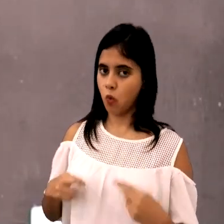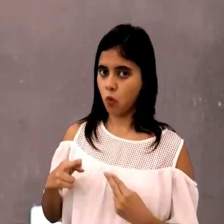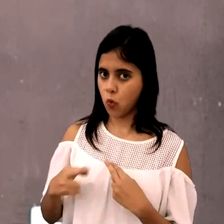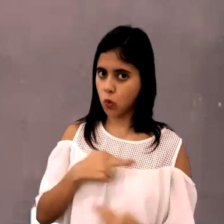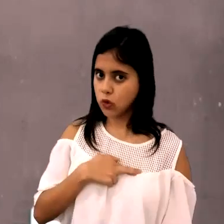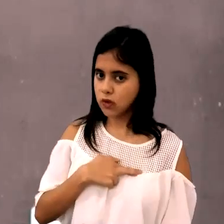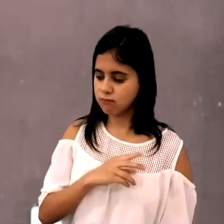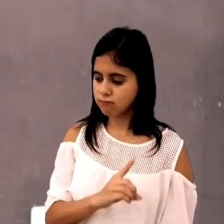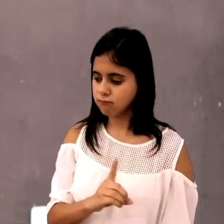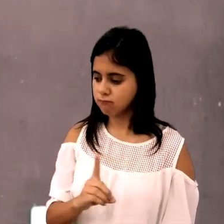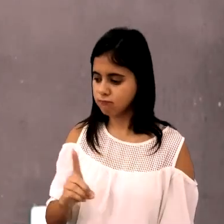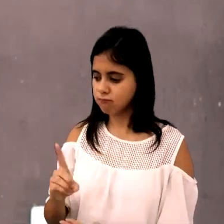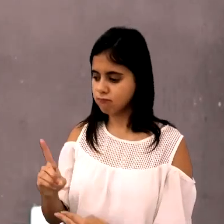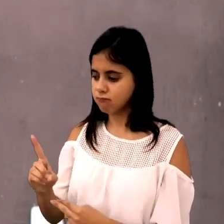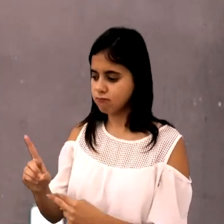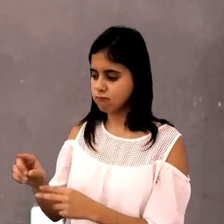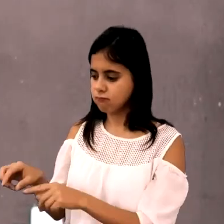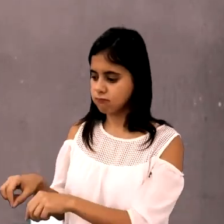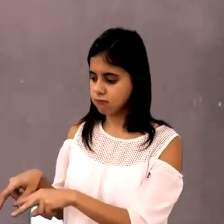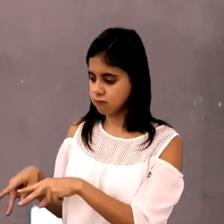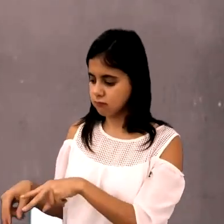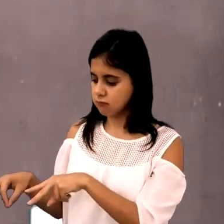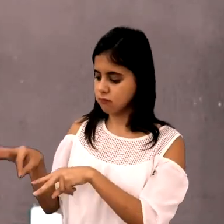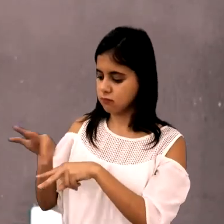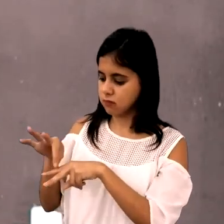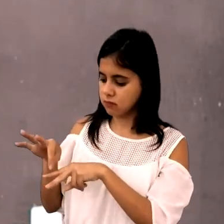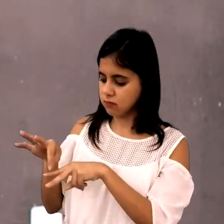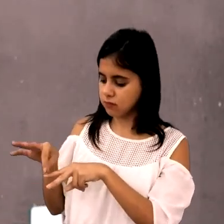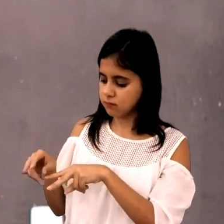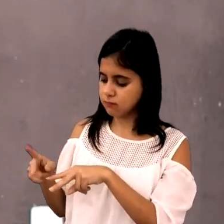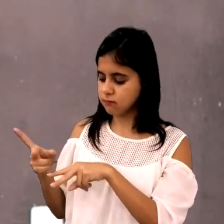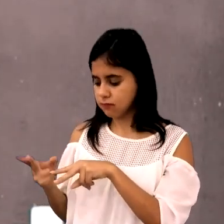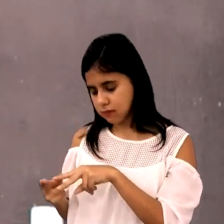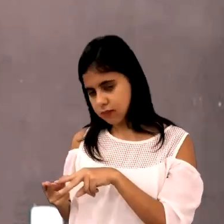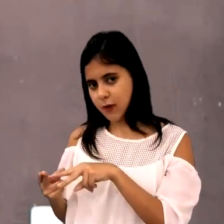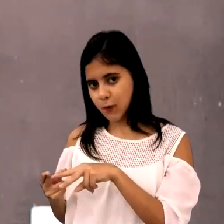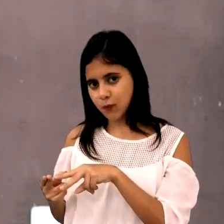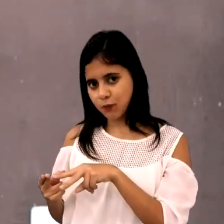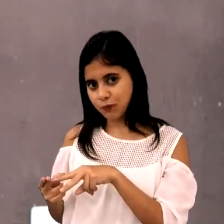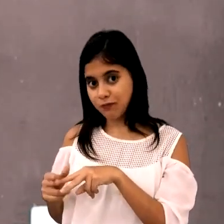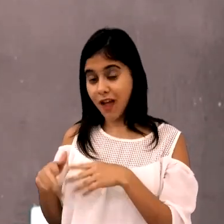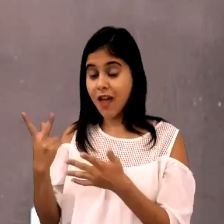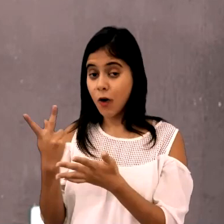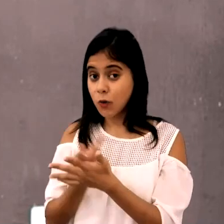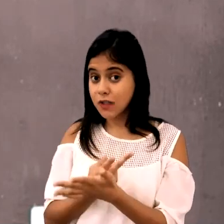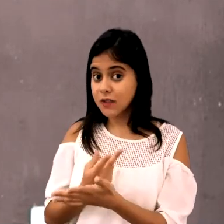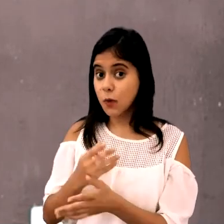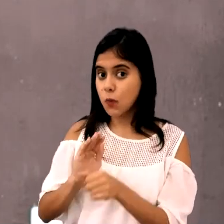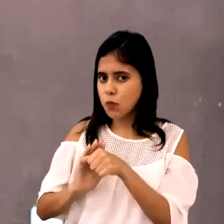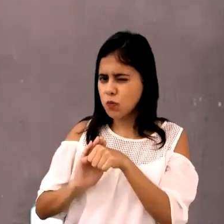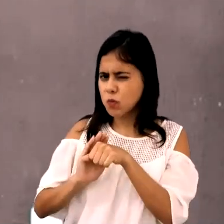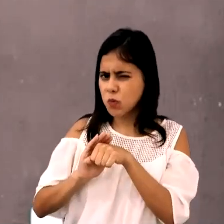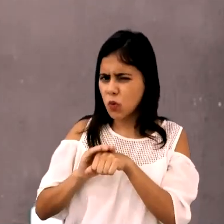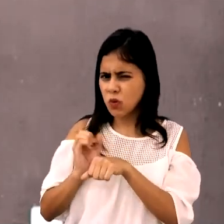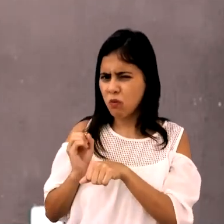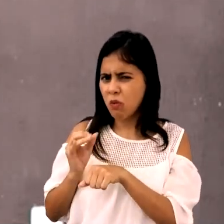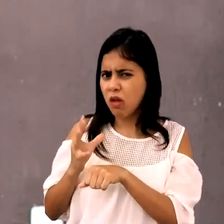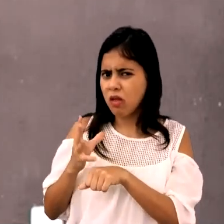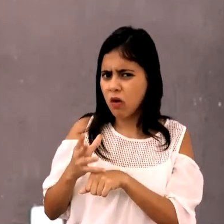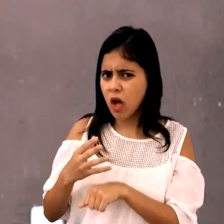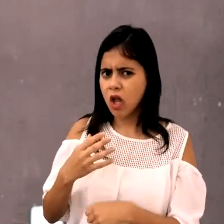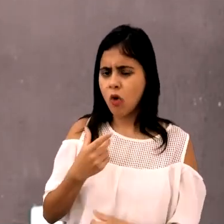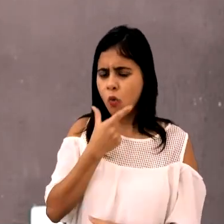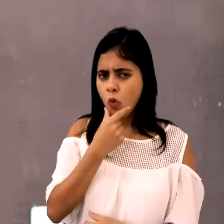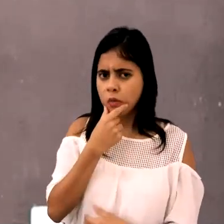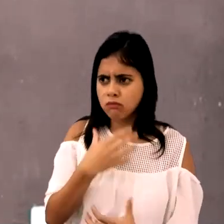de mansinho, descobriu os pés dele e se deitou. Aconteceu que no meio da noite, o homem